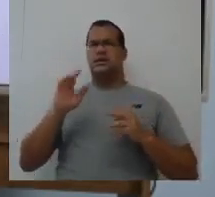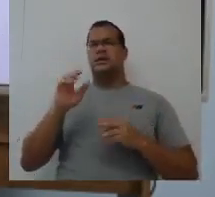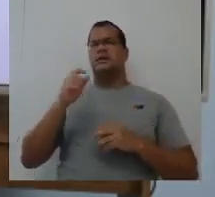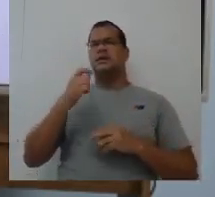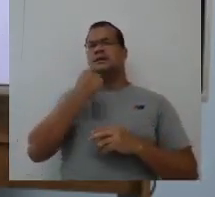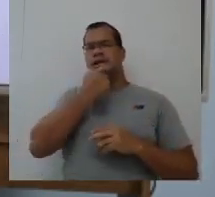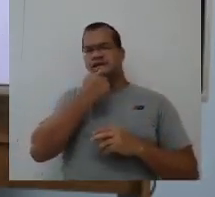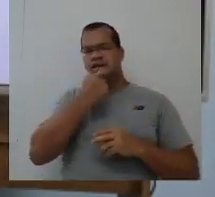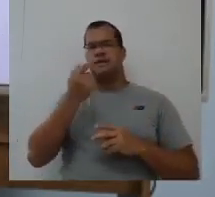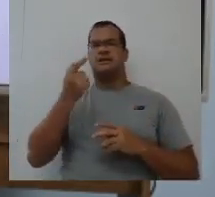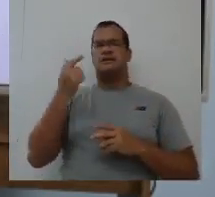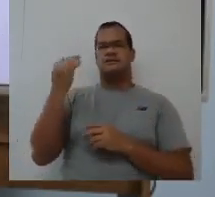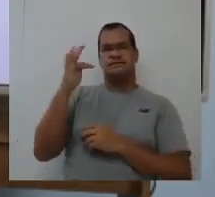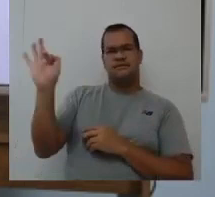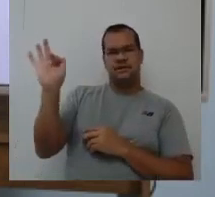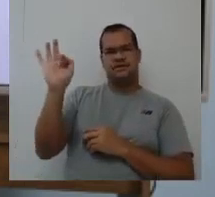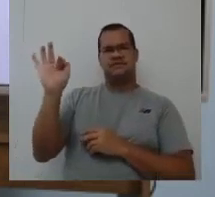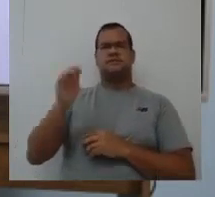França, né?